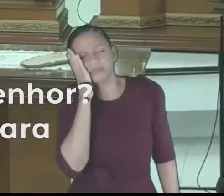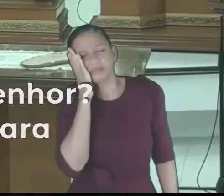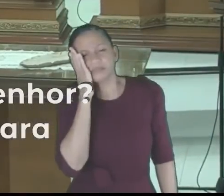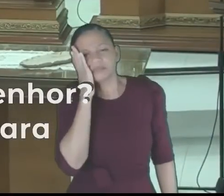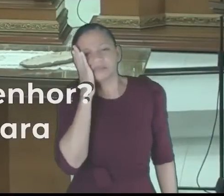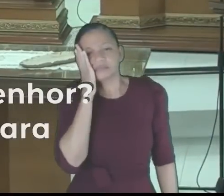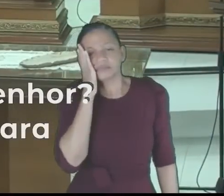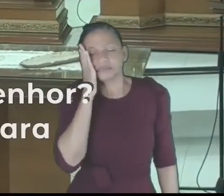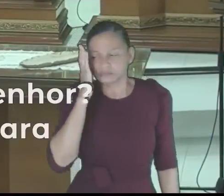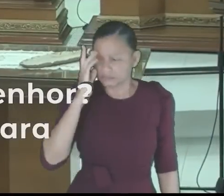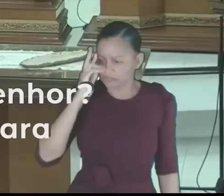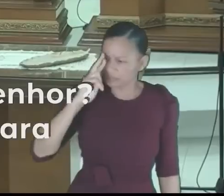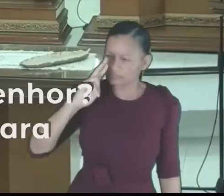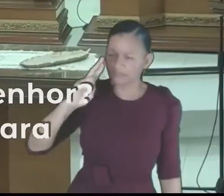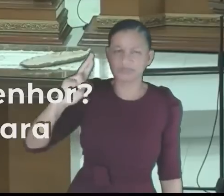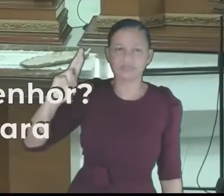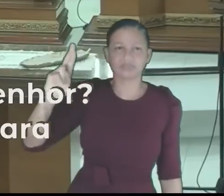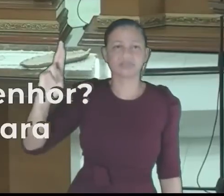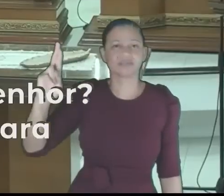Senhor.